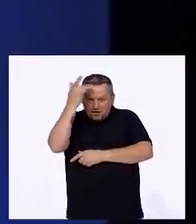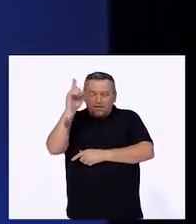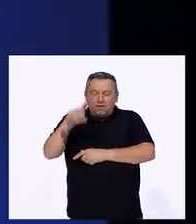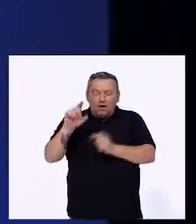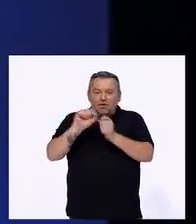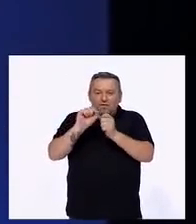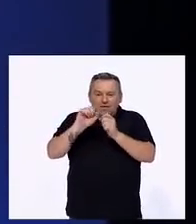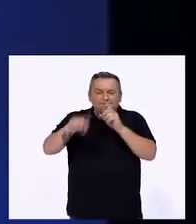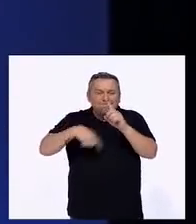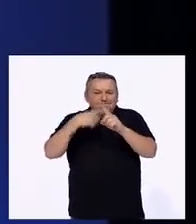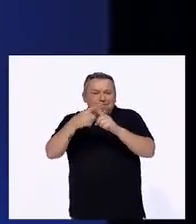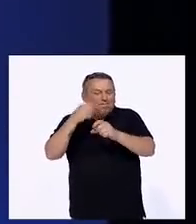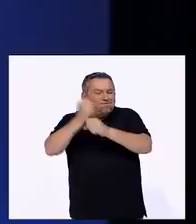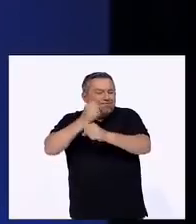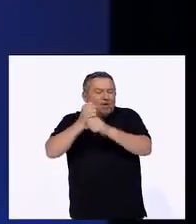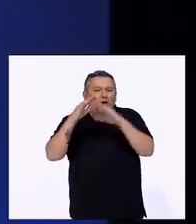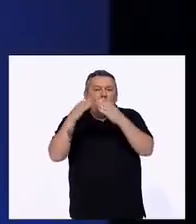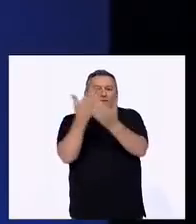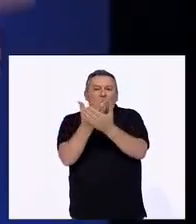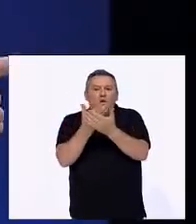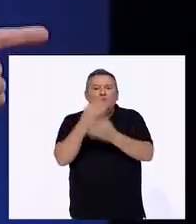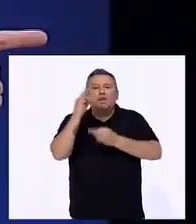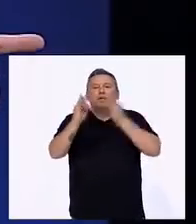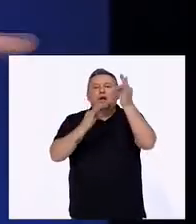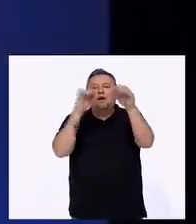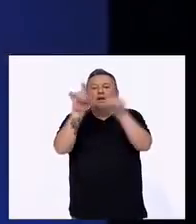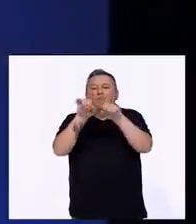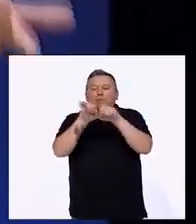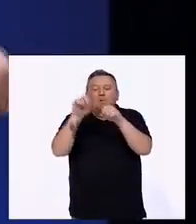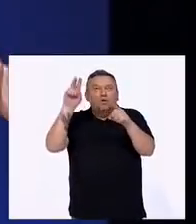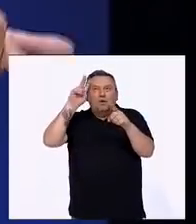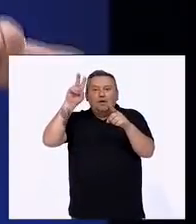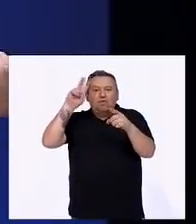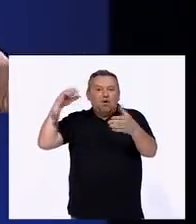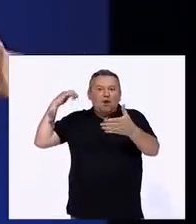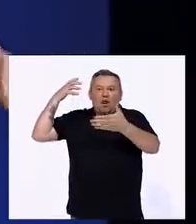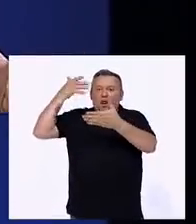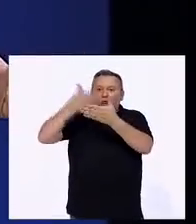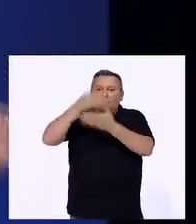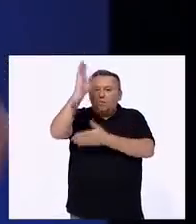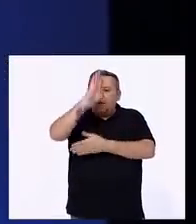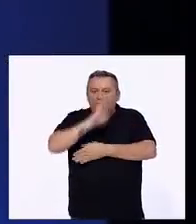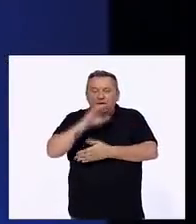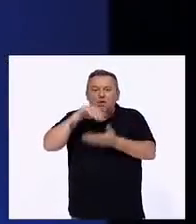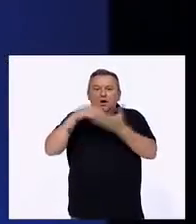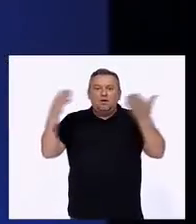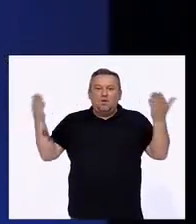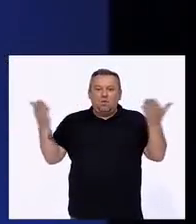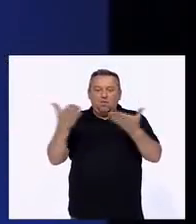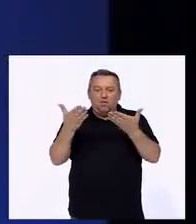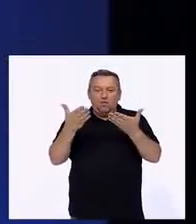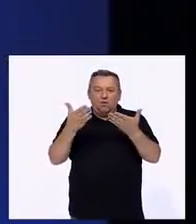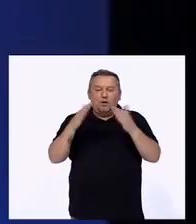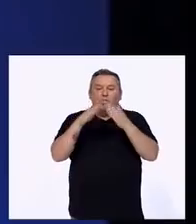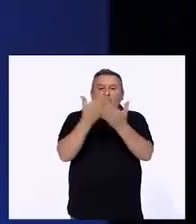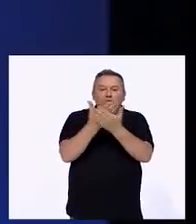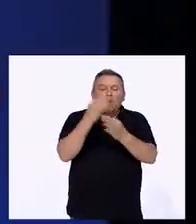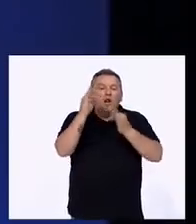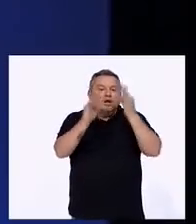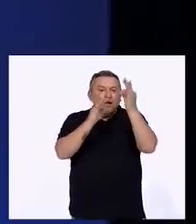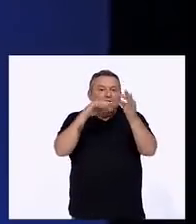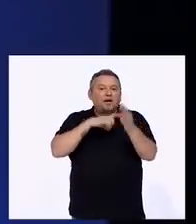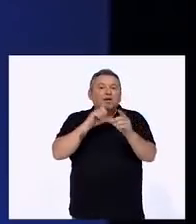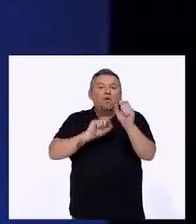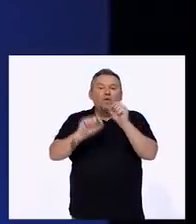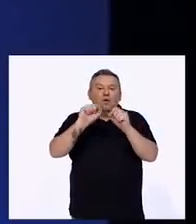escolas técnicas no ministério do que durante toda a história do Brasil. Escola técnica tem a ver com o quê? Com desenvolvimento. Porque se a gente